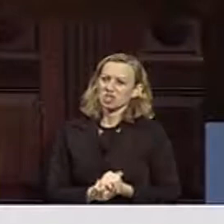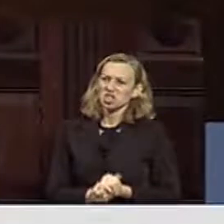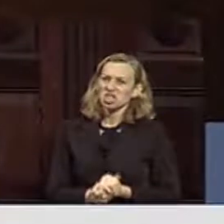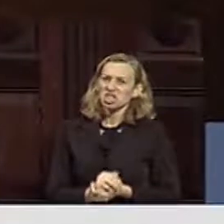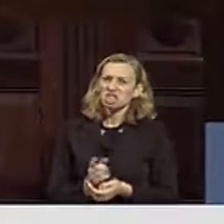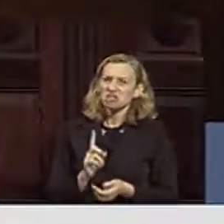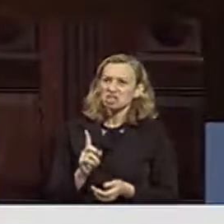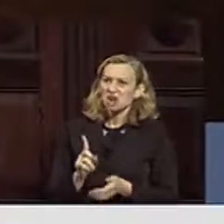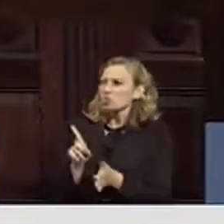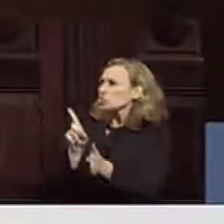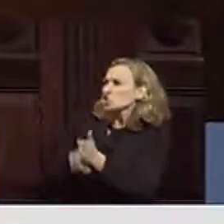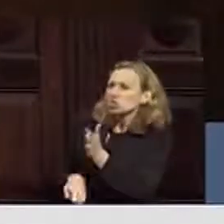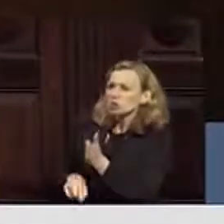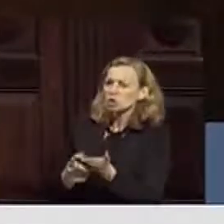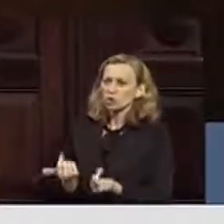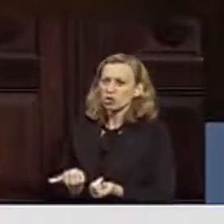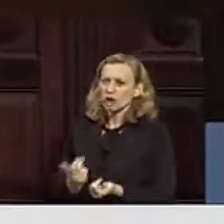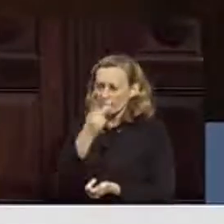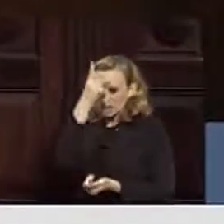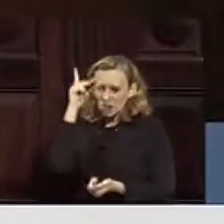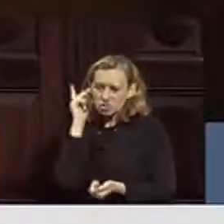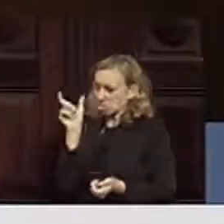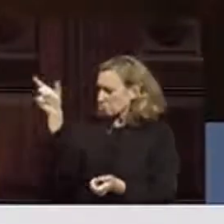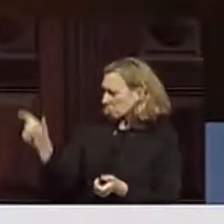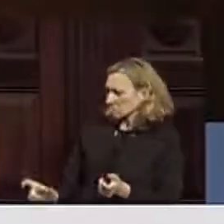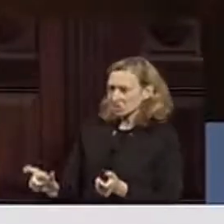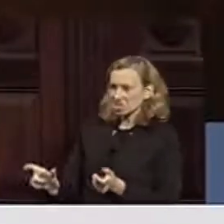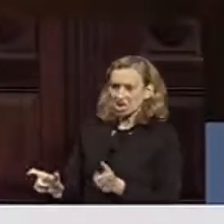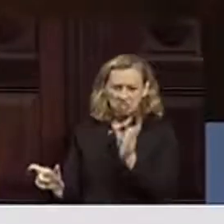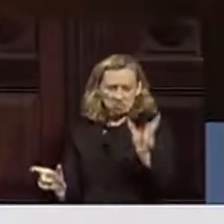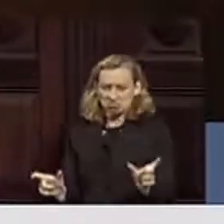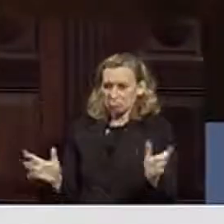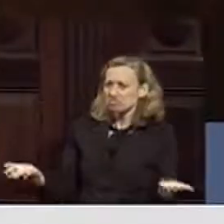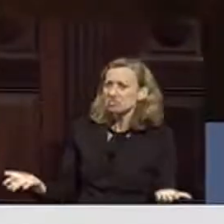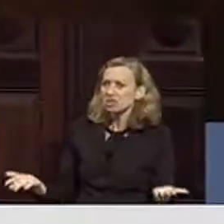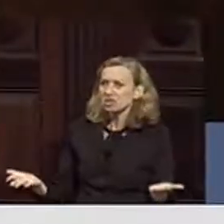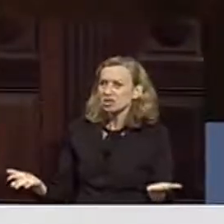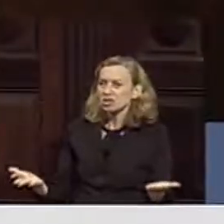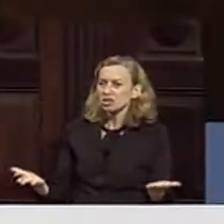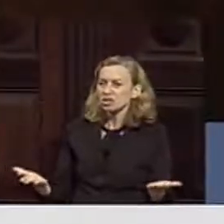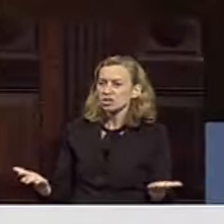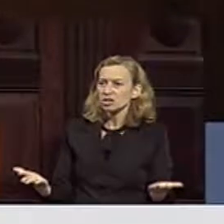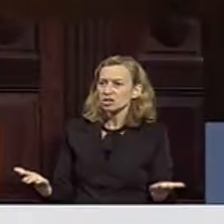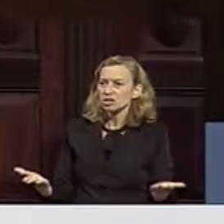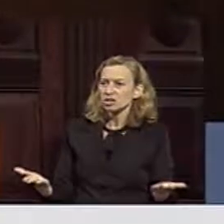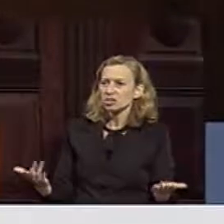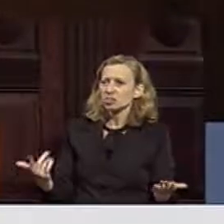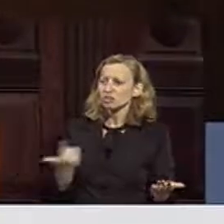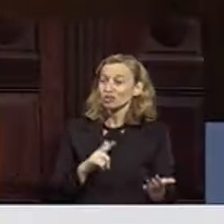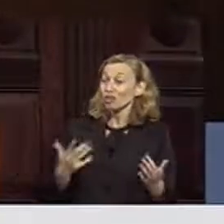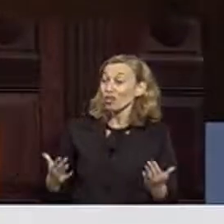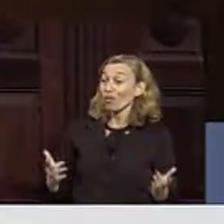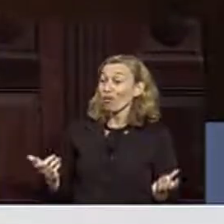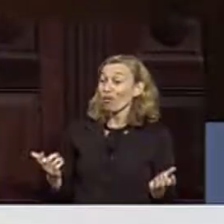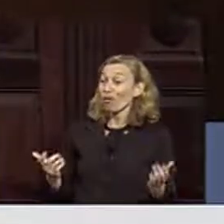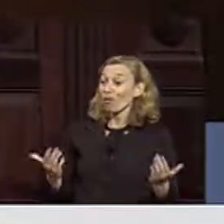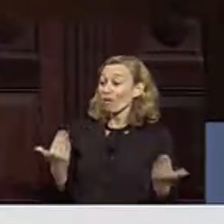nenhuma pessoa na sua humanidade, na sua dignidade, na importância da sua vida para a sociedade.